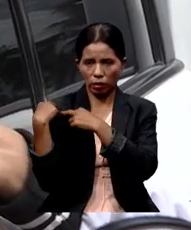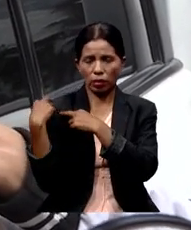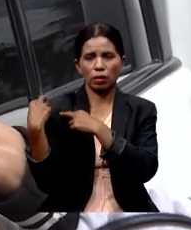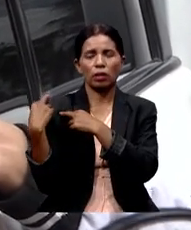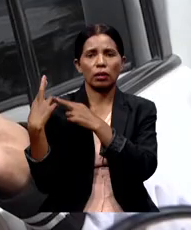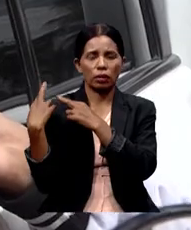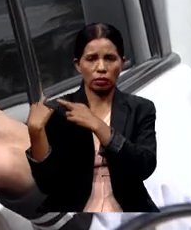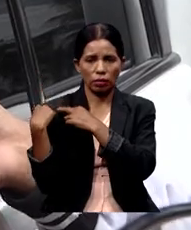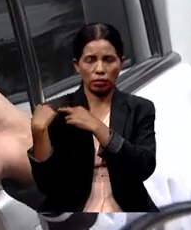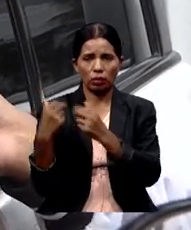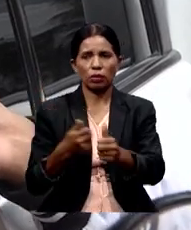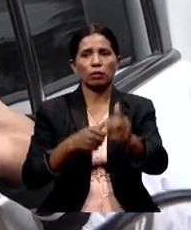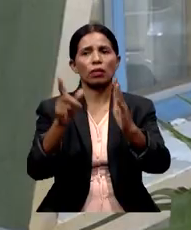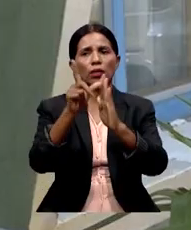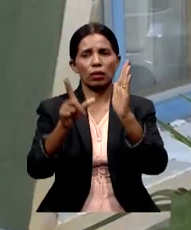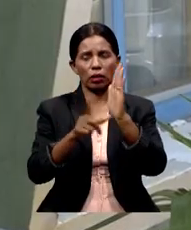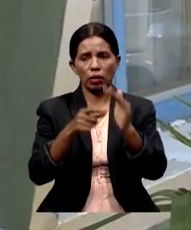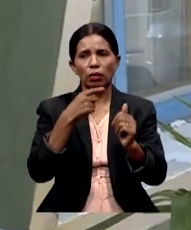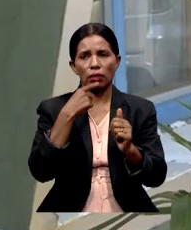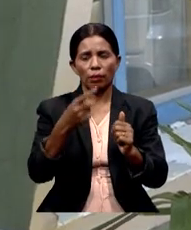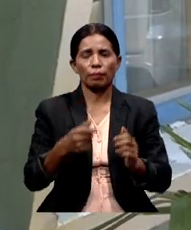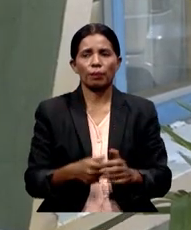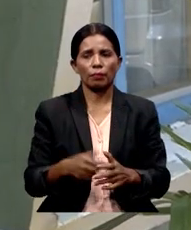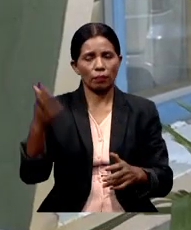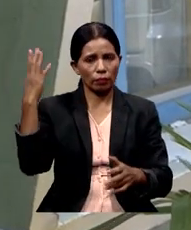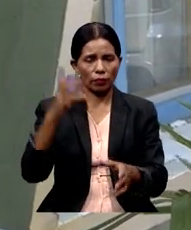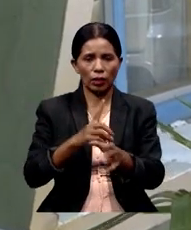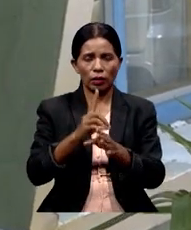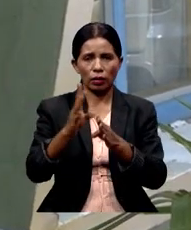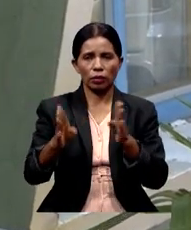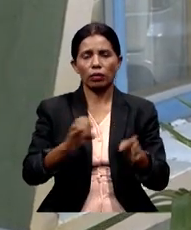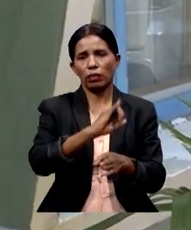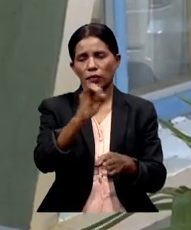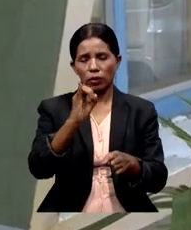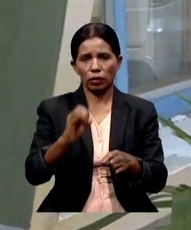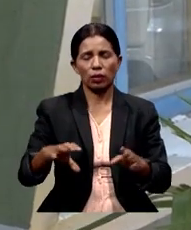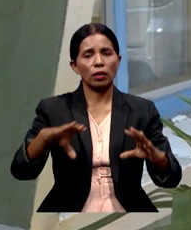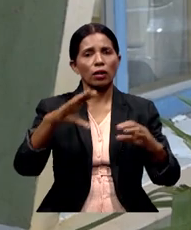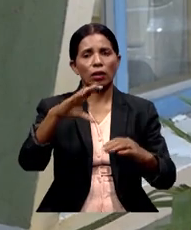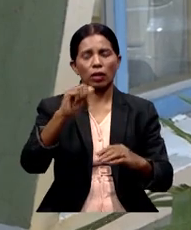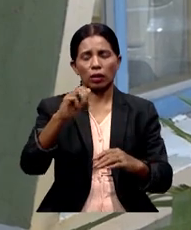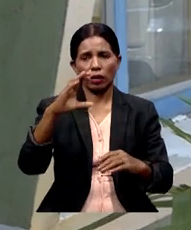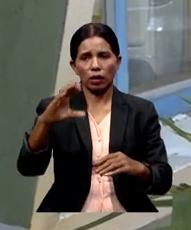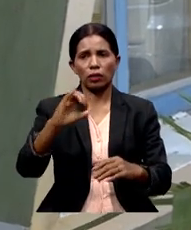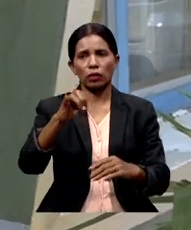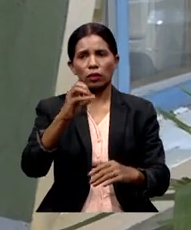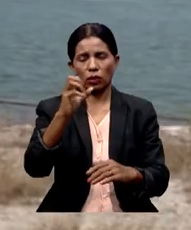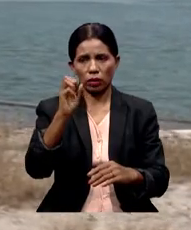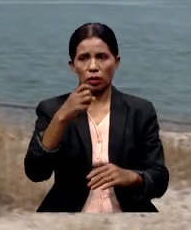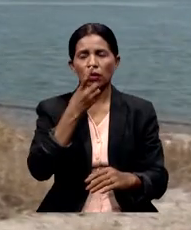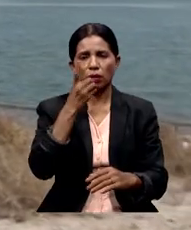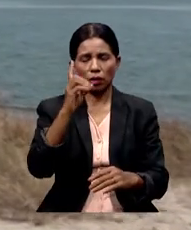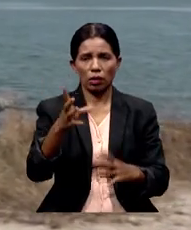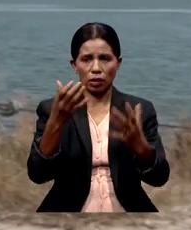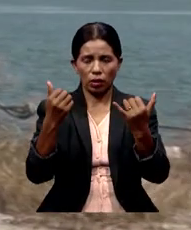papel tu ir ler o Antes ne diretor investigação Comissão Anticorrupção José Verdial declara dau